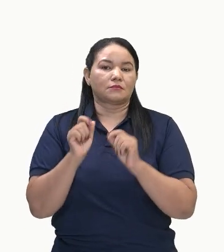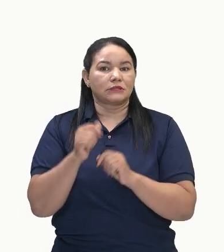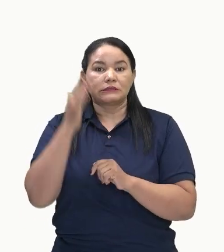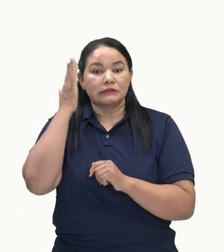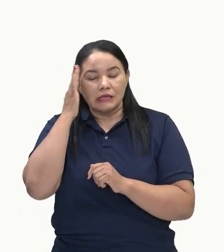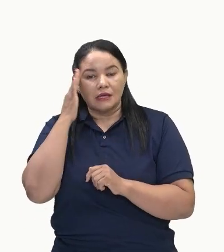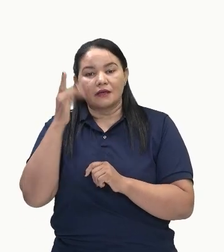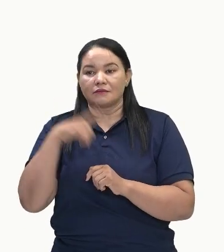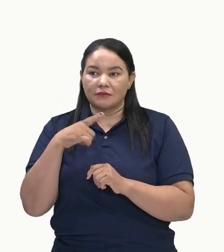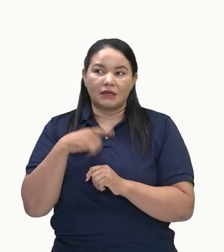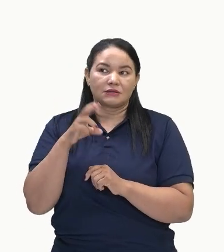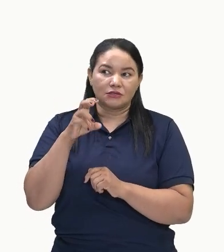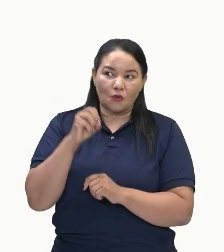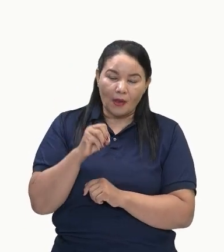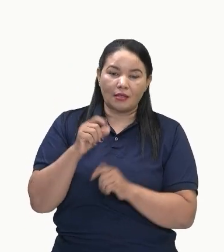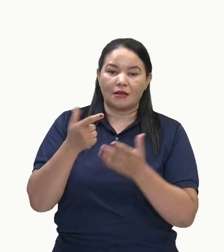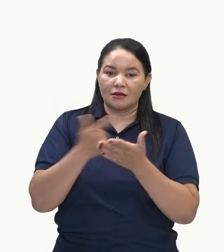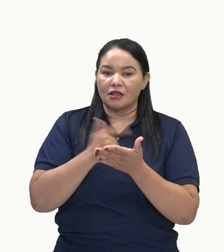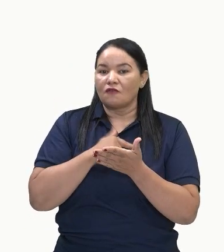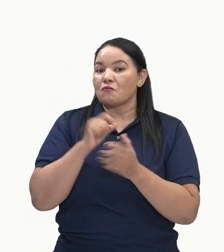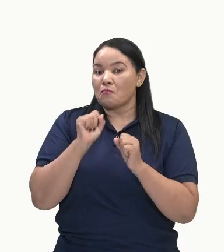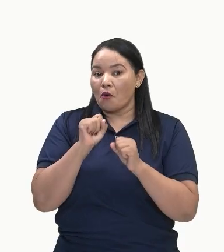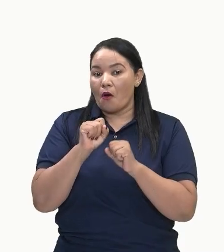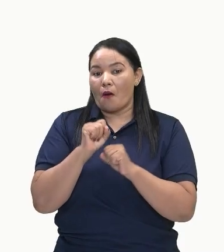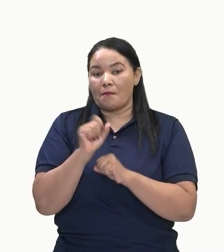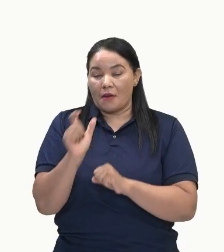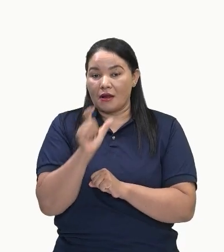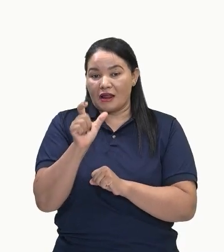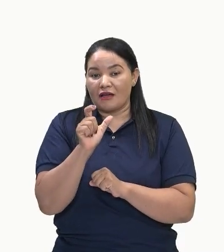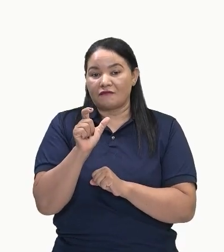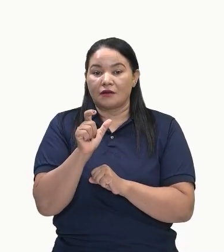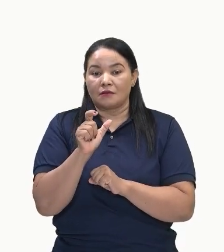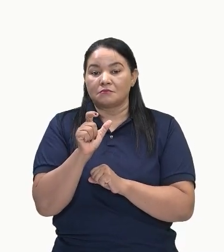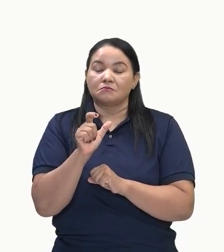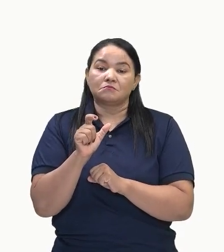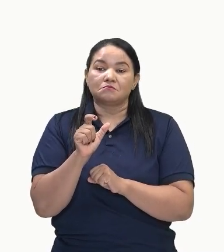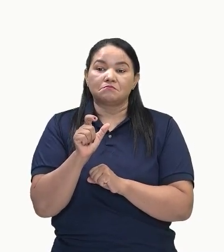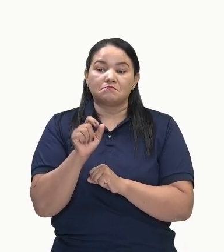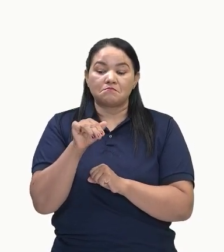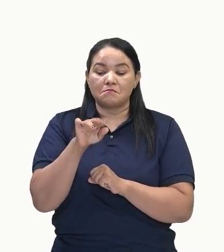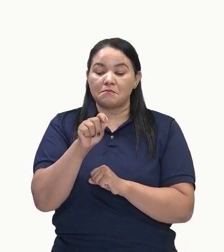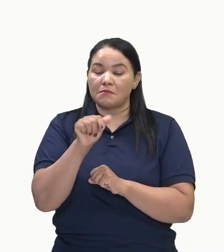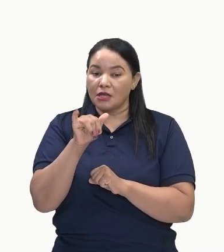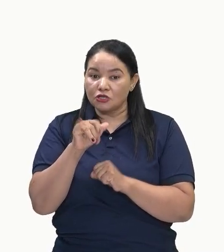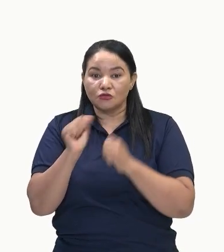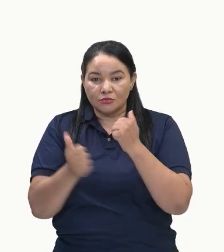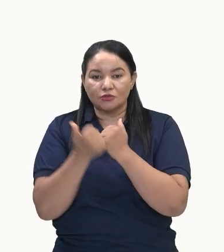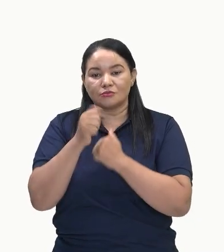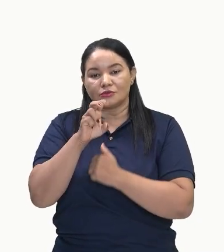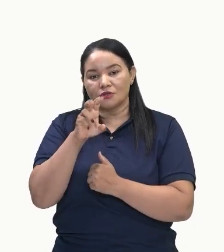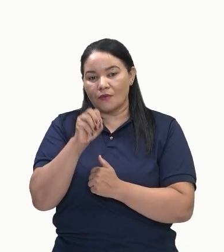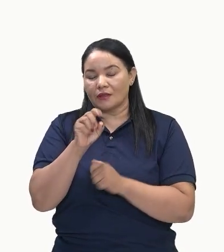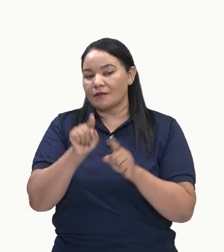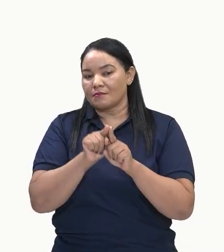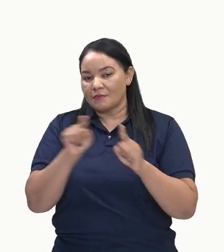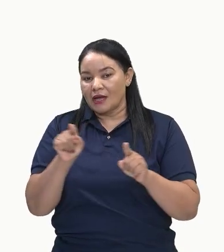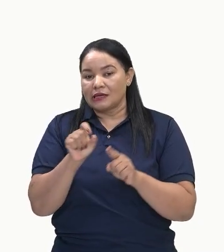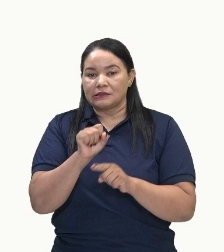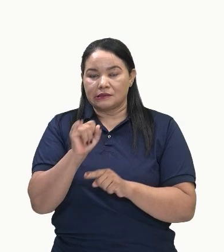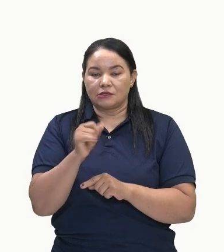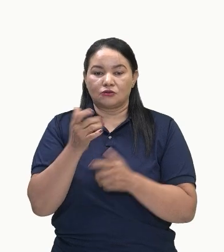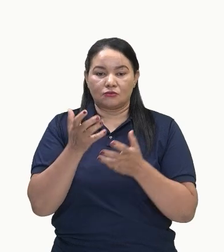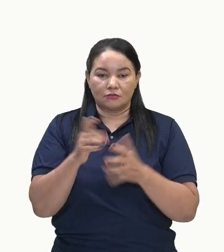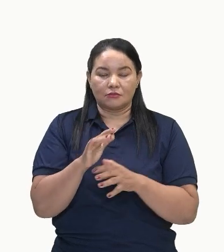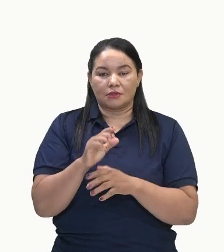tem 50 livros, eu poderia substituir many por 50, tá certo? There are 50 books on the